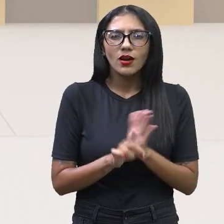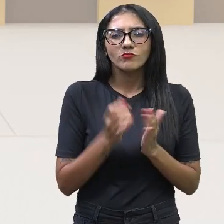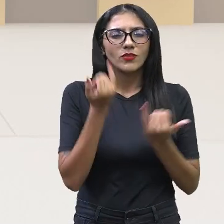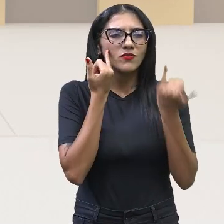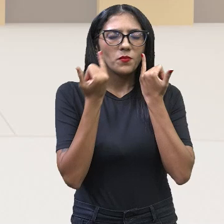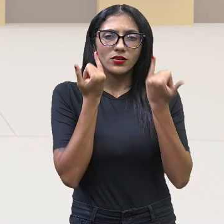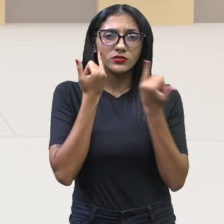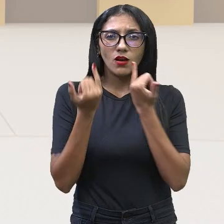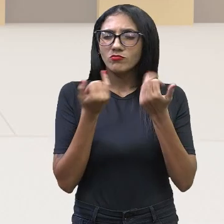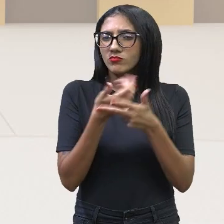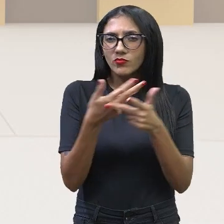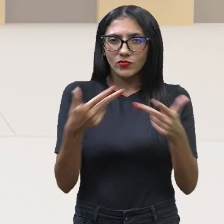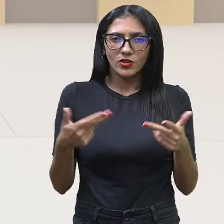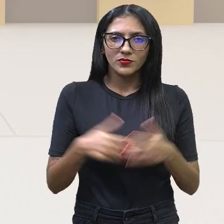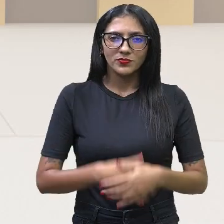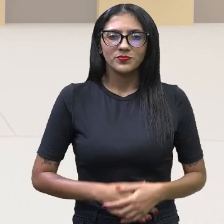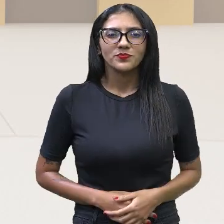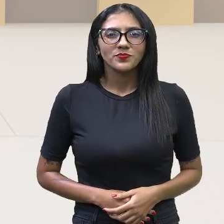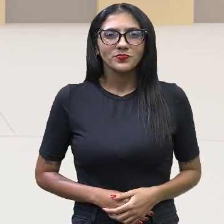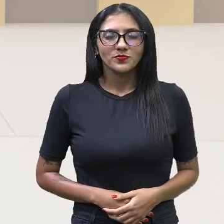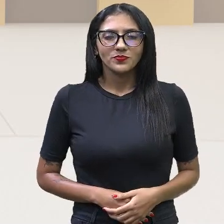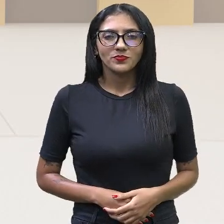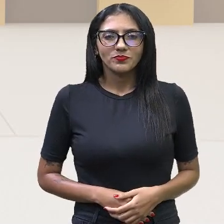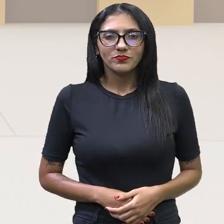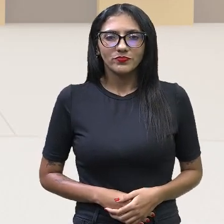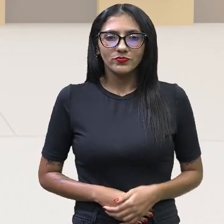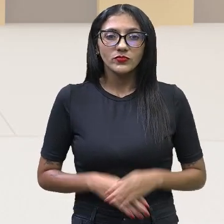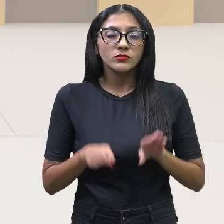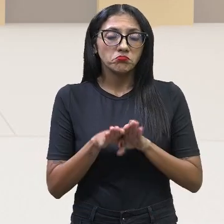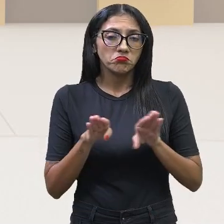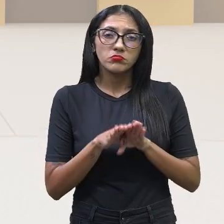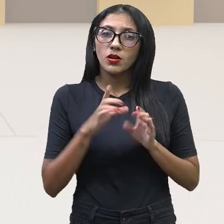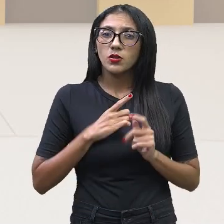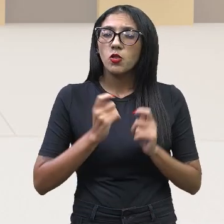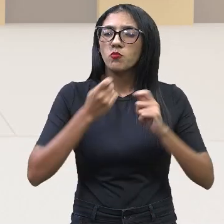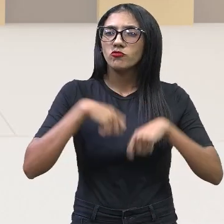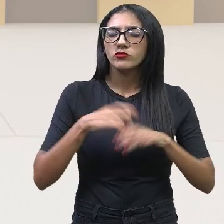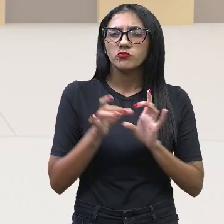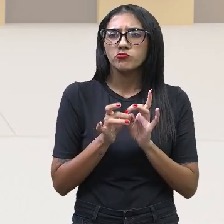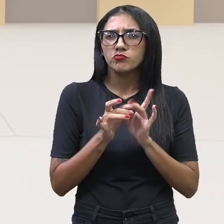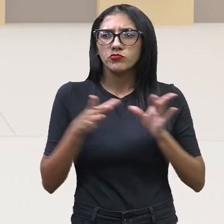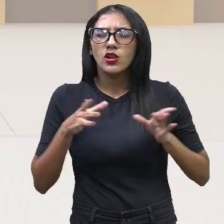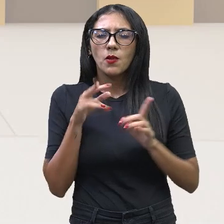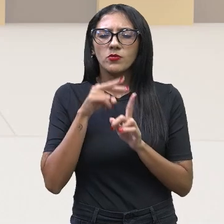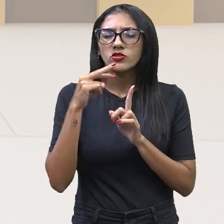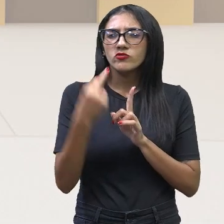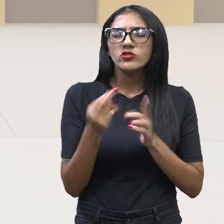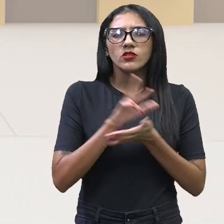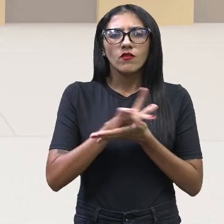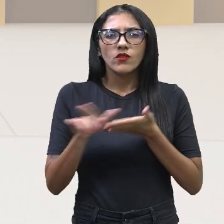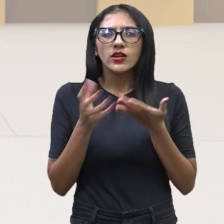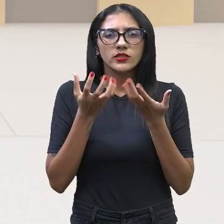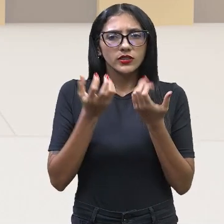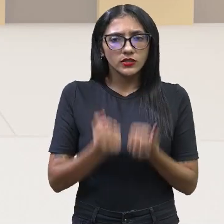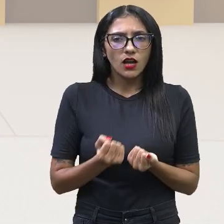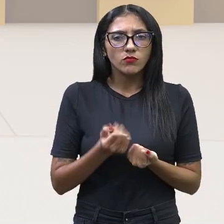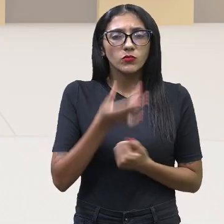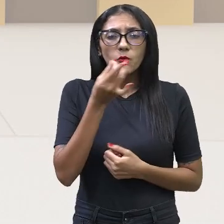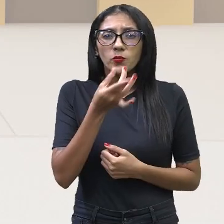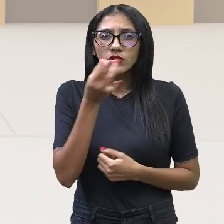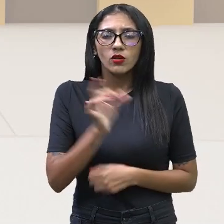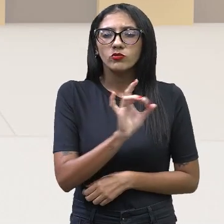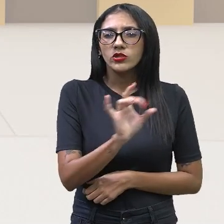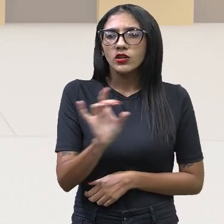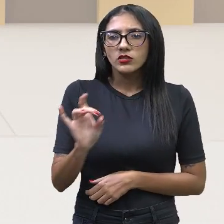uns dos outros, ok? Abrir o diálogo estruturado, crítico e democrático como uma maneira de dar voz àqueles que